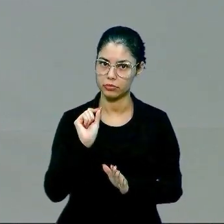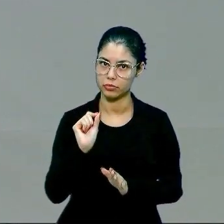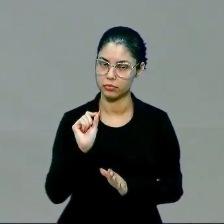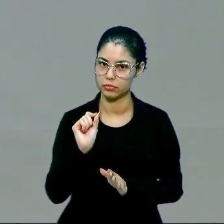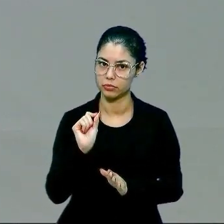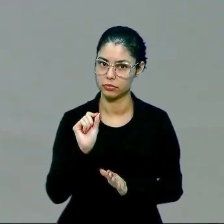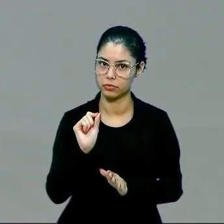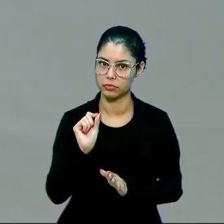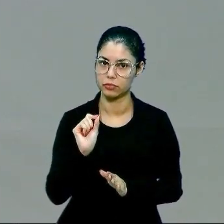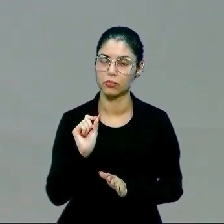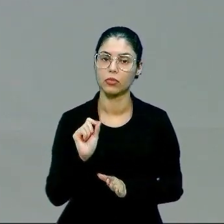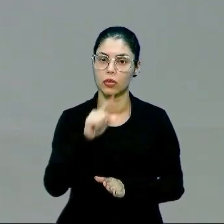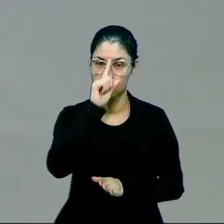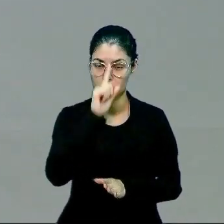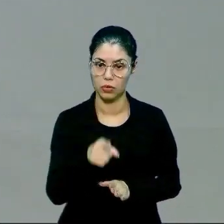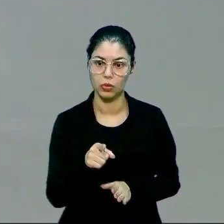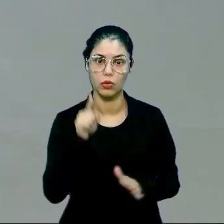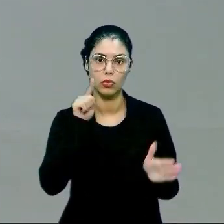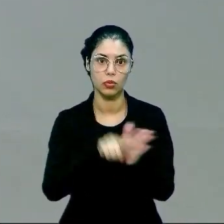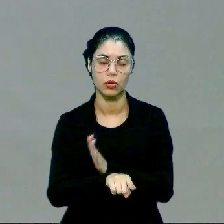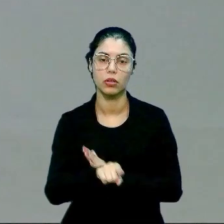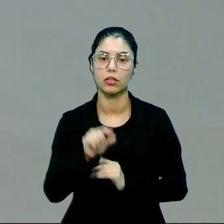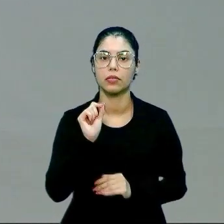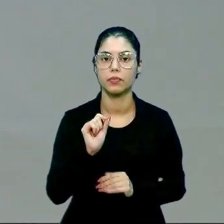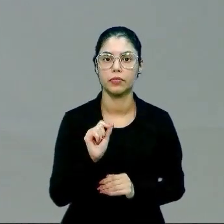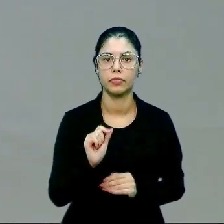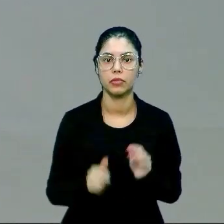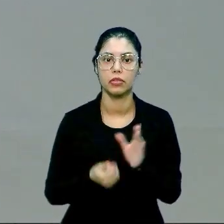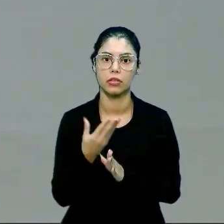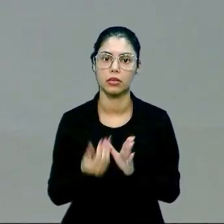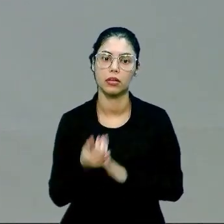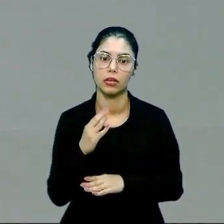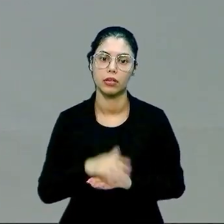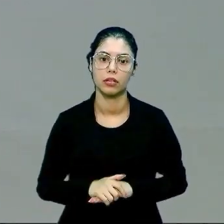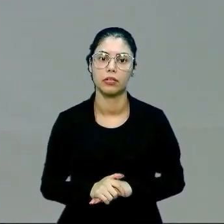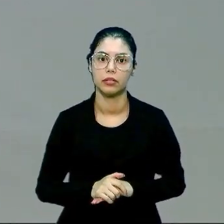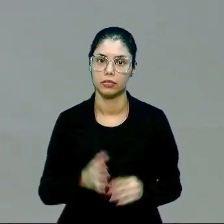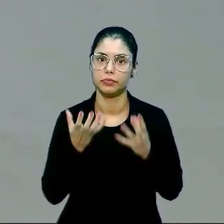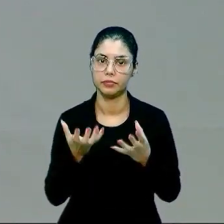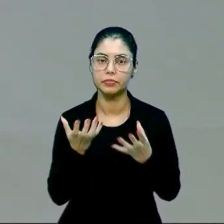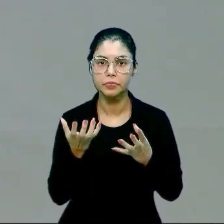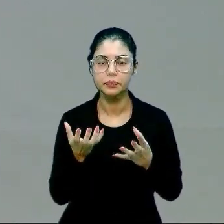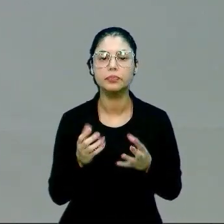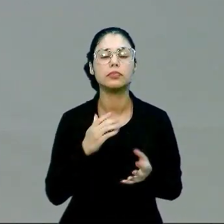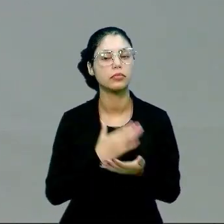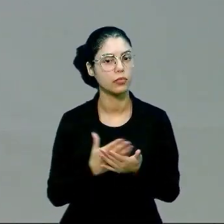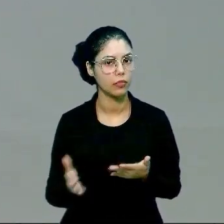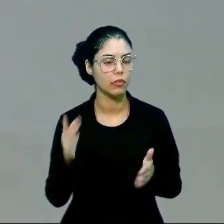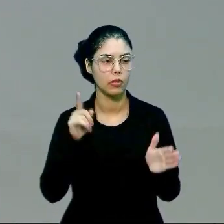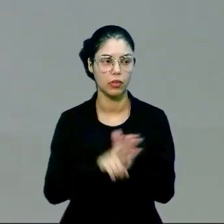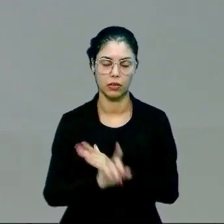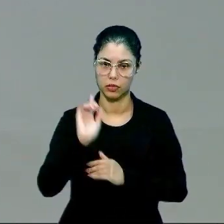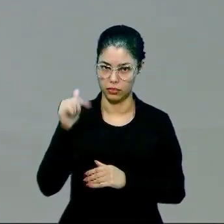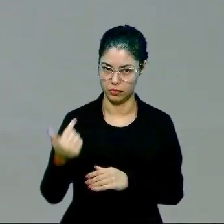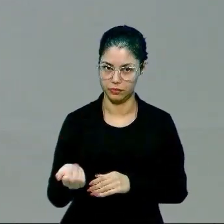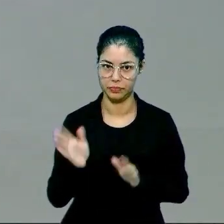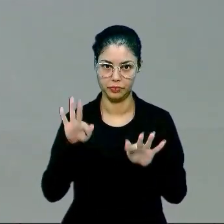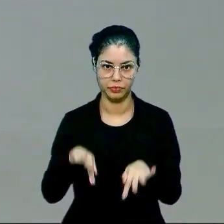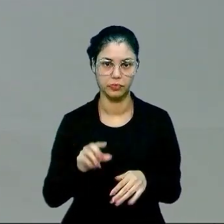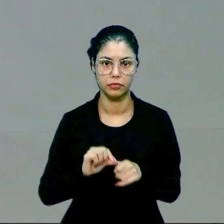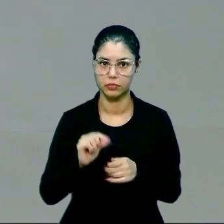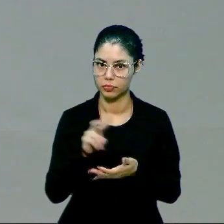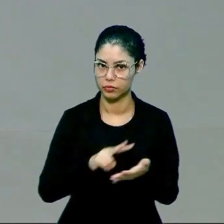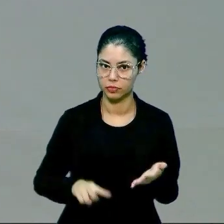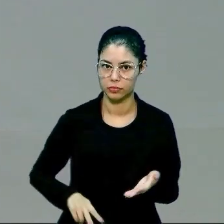pelo que o dono, a pessoa que fez a questão, o produtor da questão quer. Então, você começa pela pergunta e, de repente, você faz